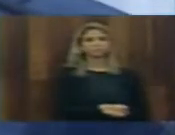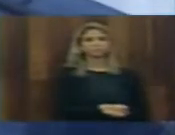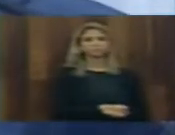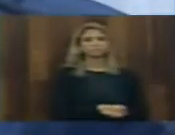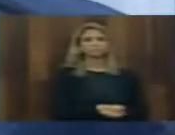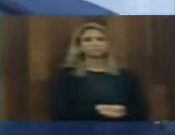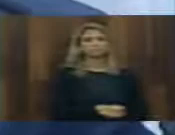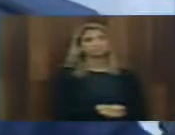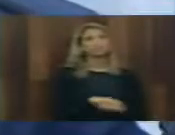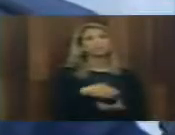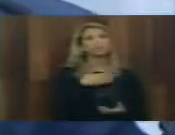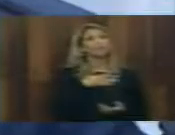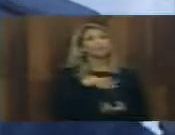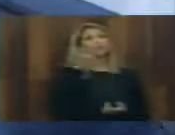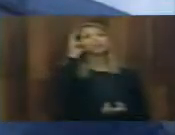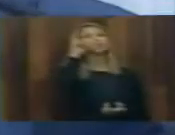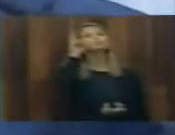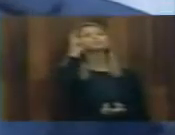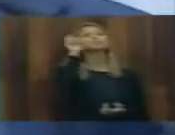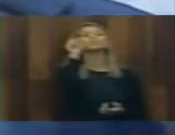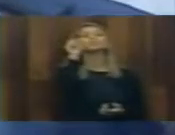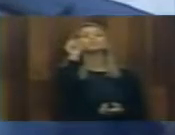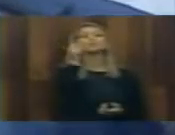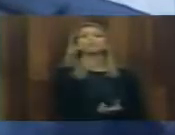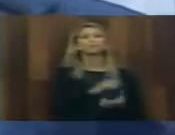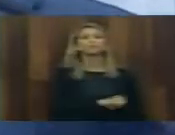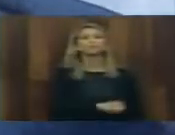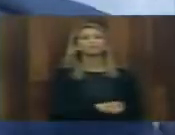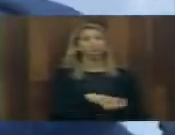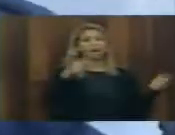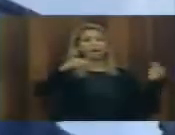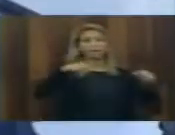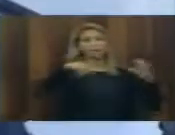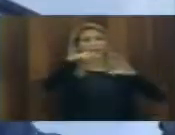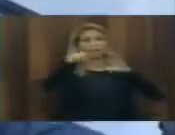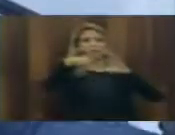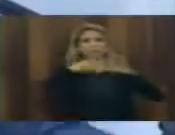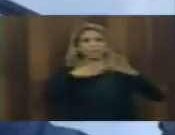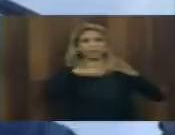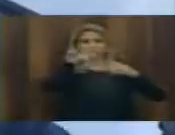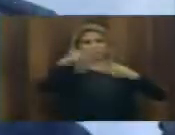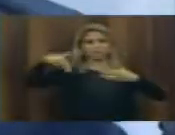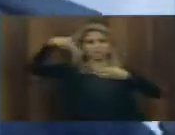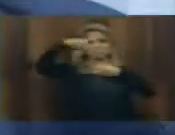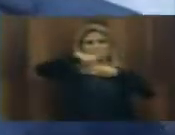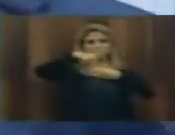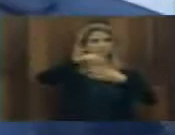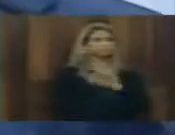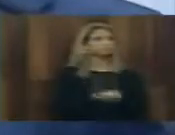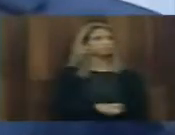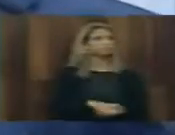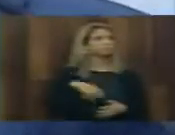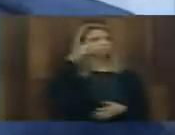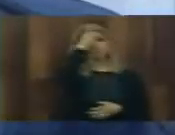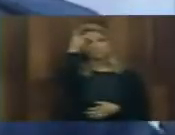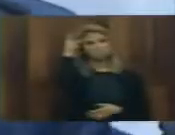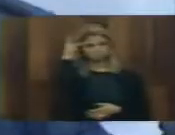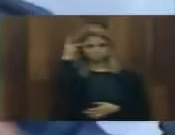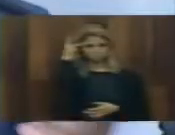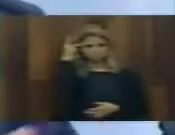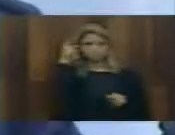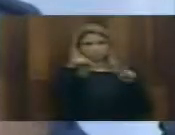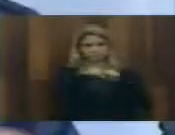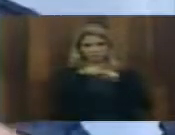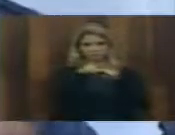E isso me faz lembrar, senhor presidente, que muitas vezes aqui nessa casa, eu subi a essa tribuna, e pessoas ligadas ao governo,